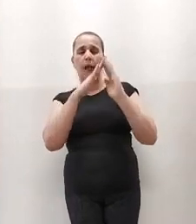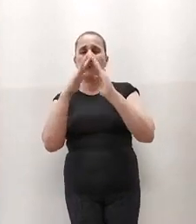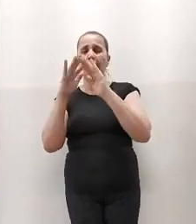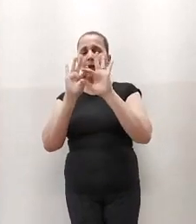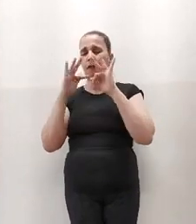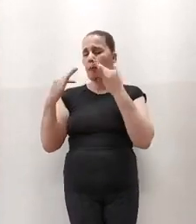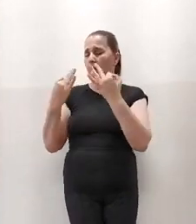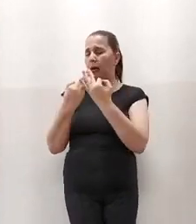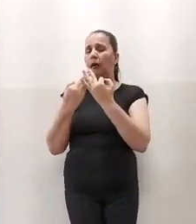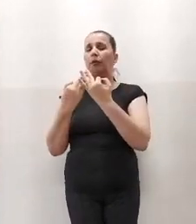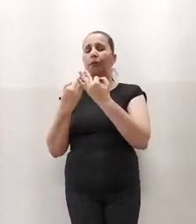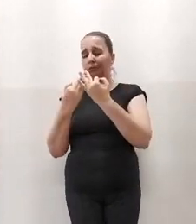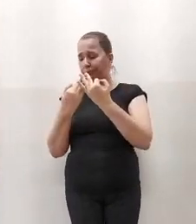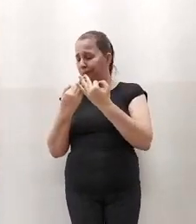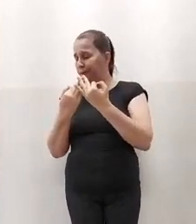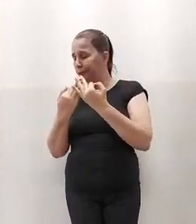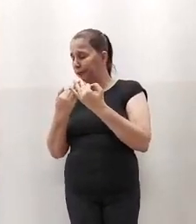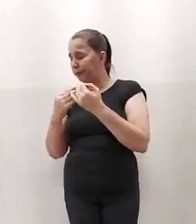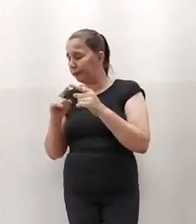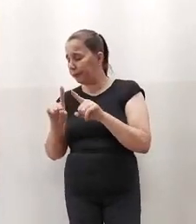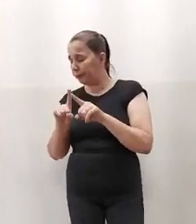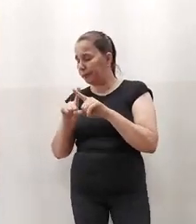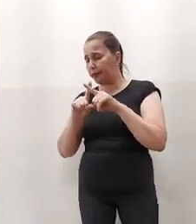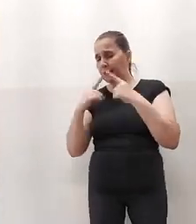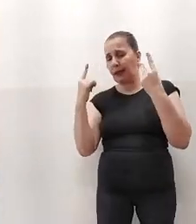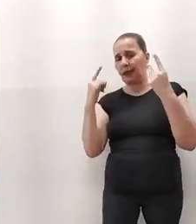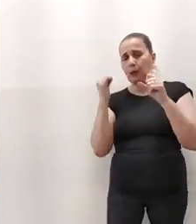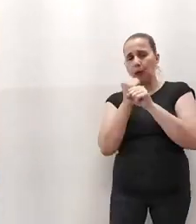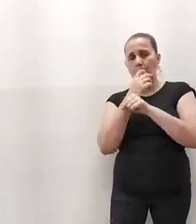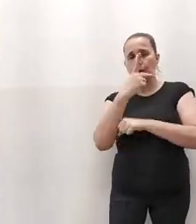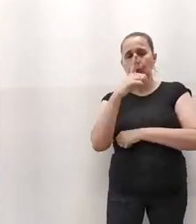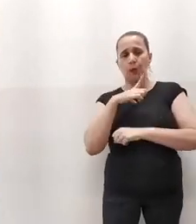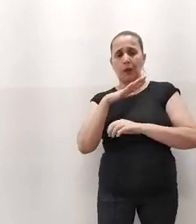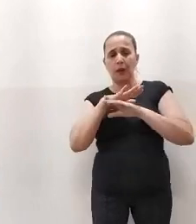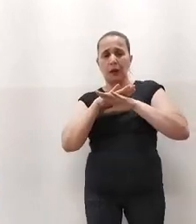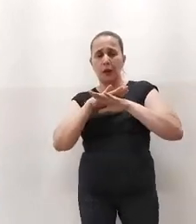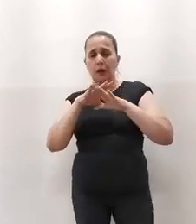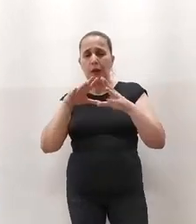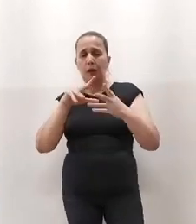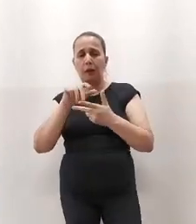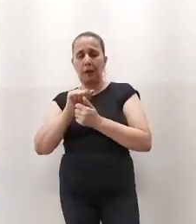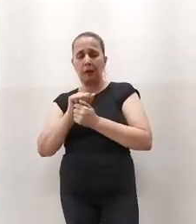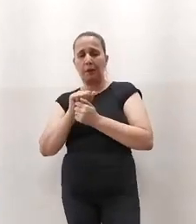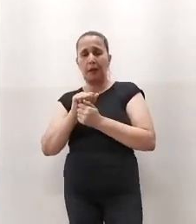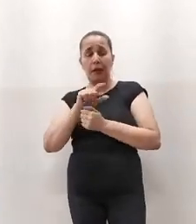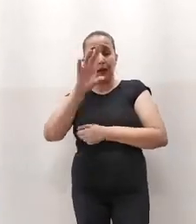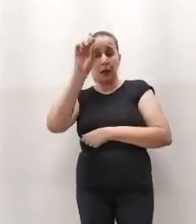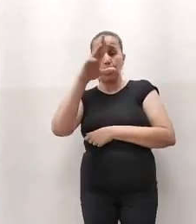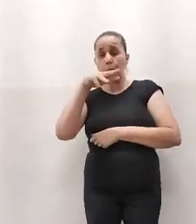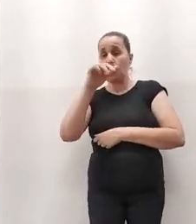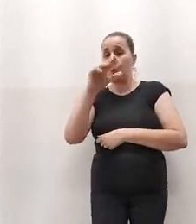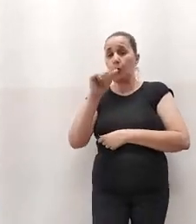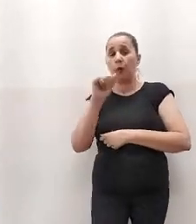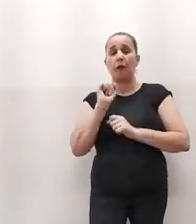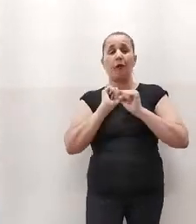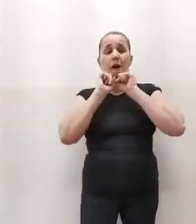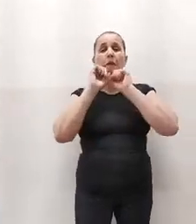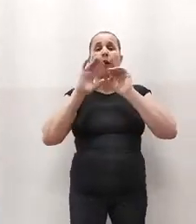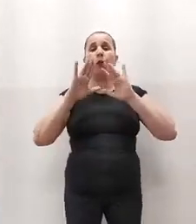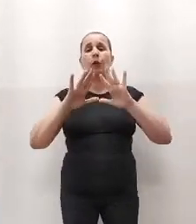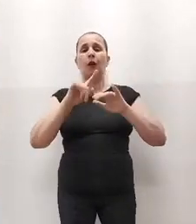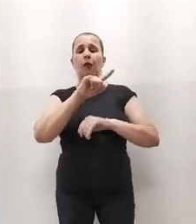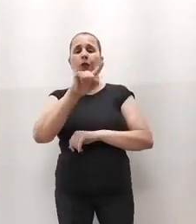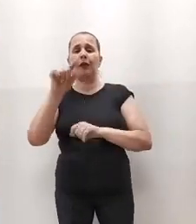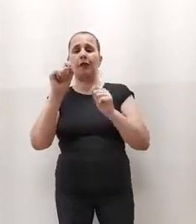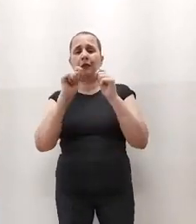sua família. Mas se a construção sua for terrena, Deus nunca vai estar abençoando aquilo que